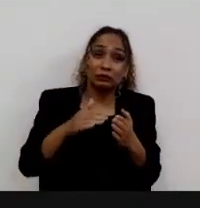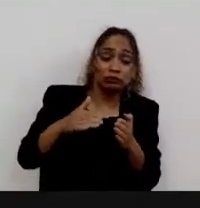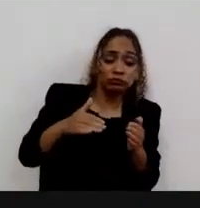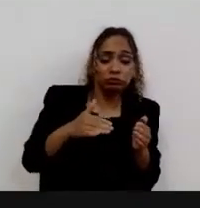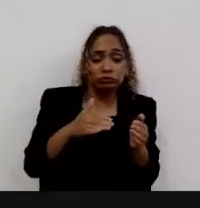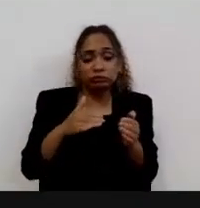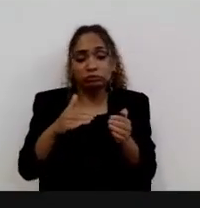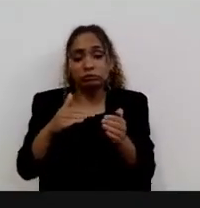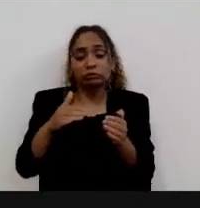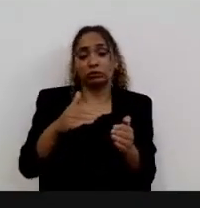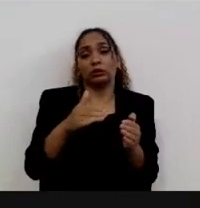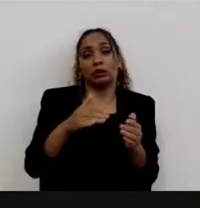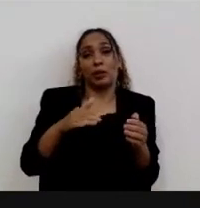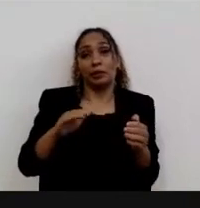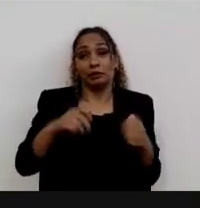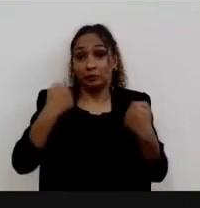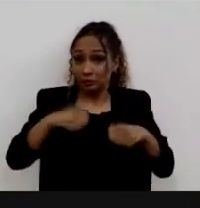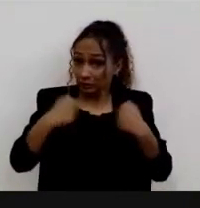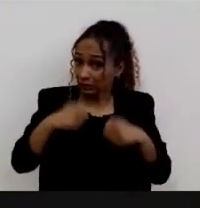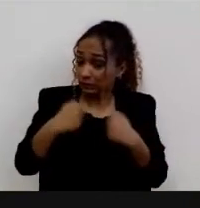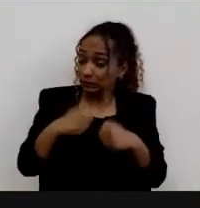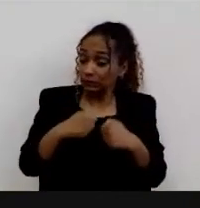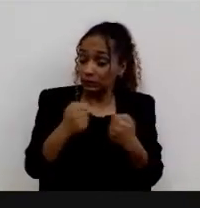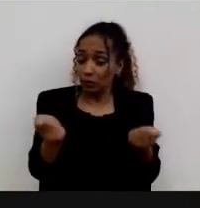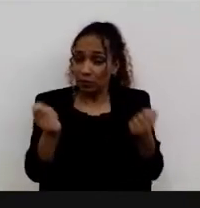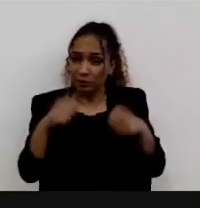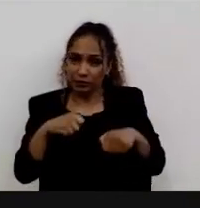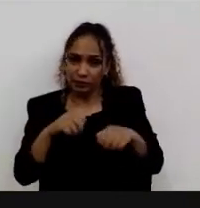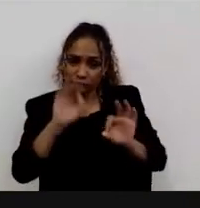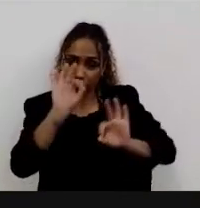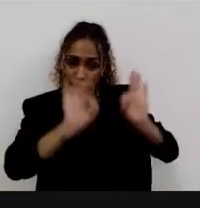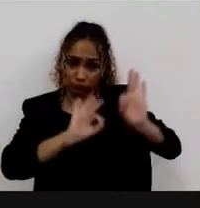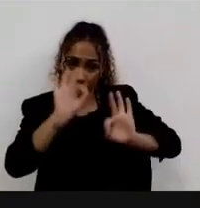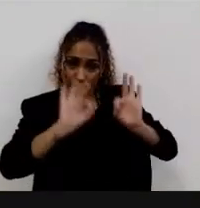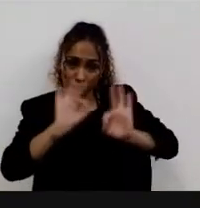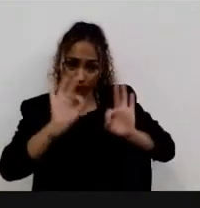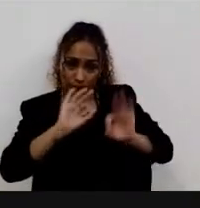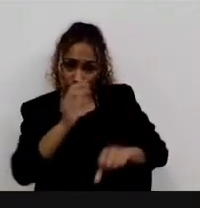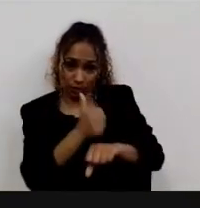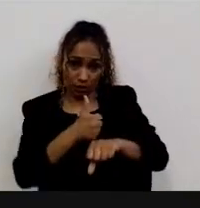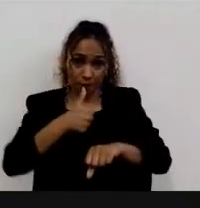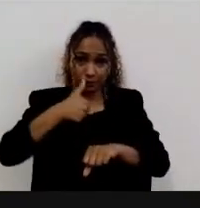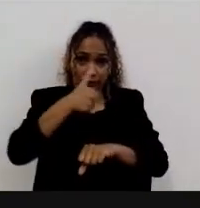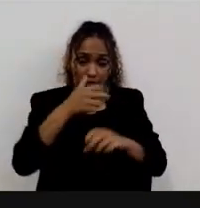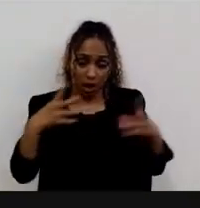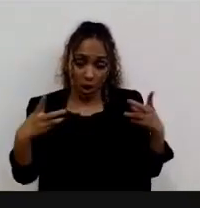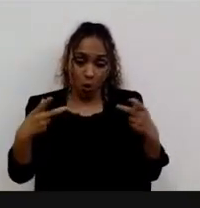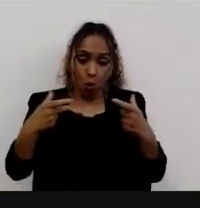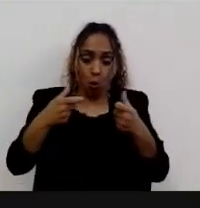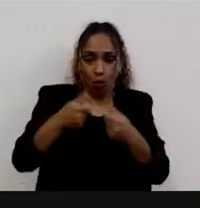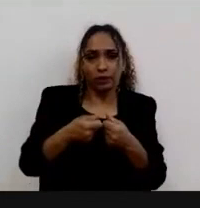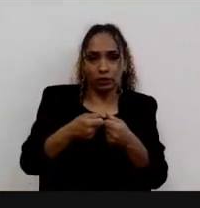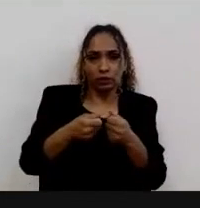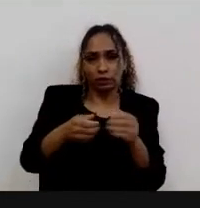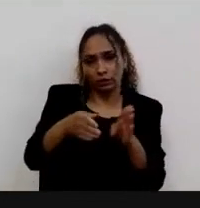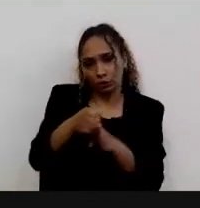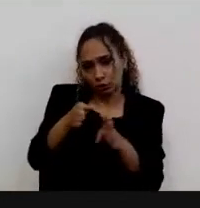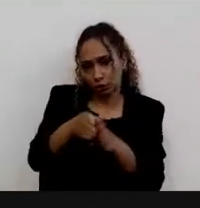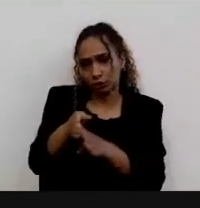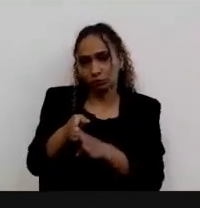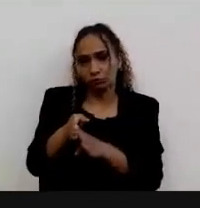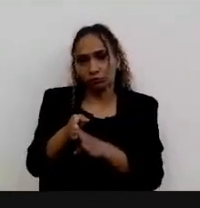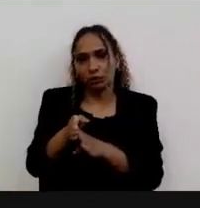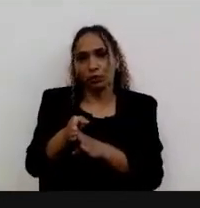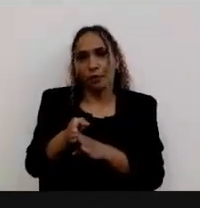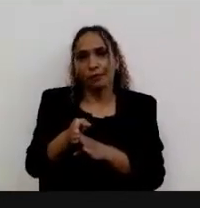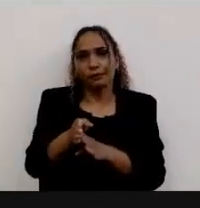né? Mas a gente entende que ainda podemos fazer alguns ajustes para melhorar ainda mais a qualidade dessas sugestões. Então, os